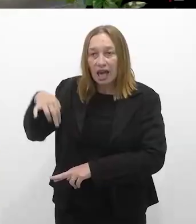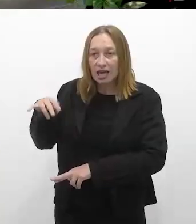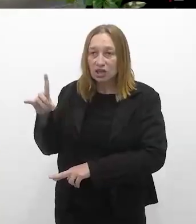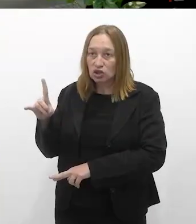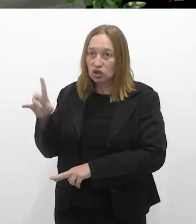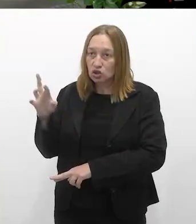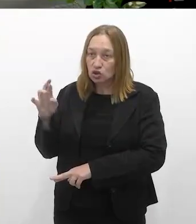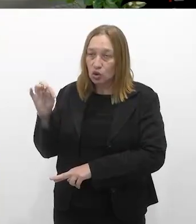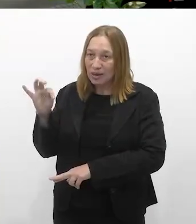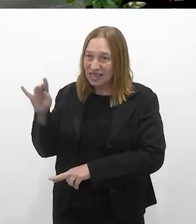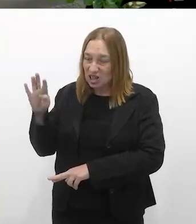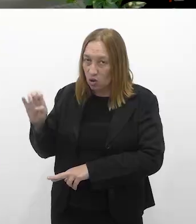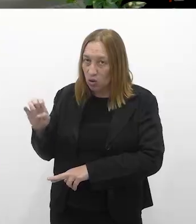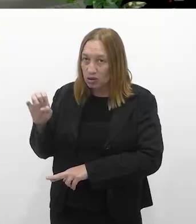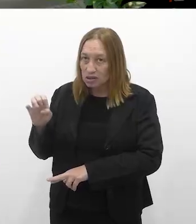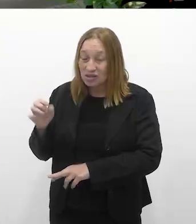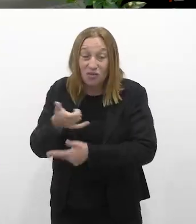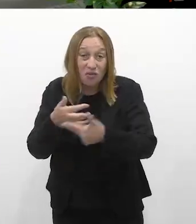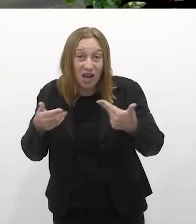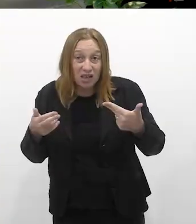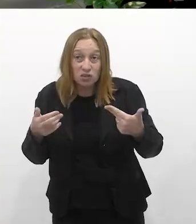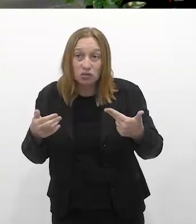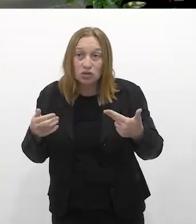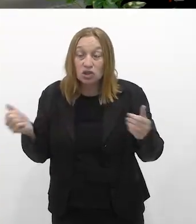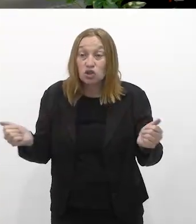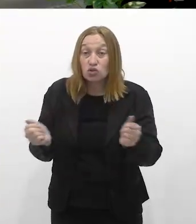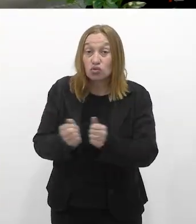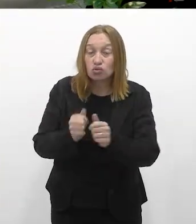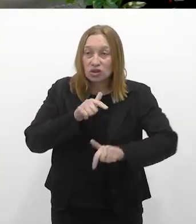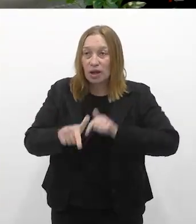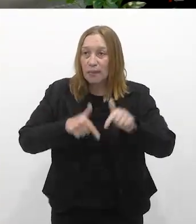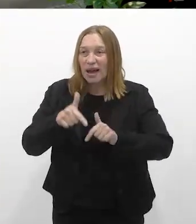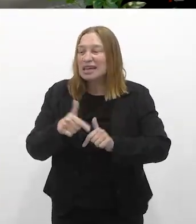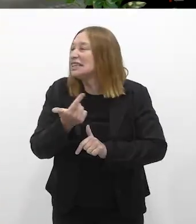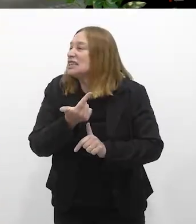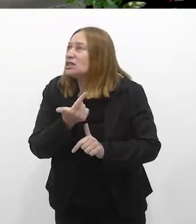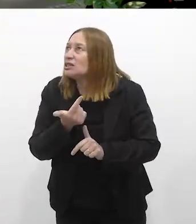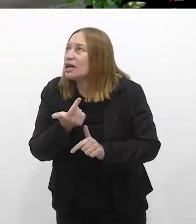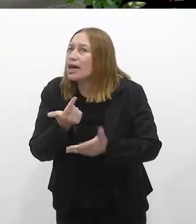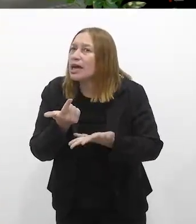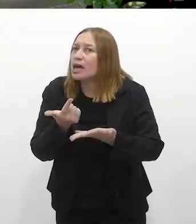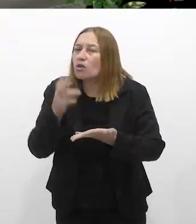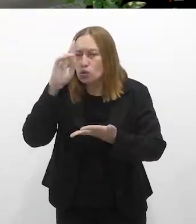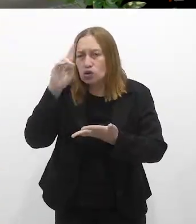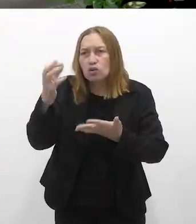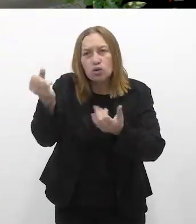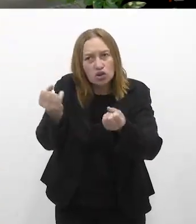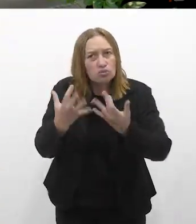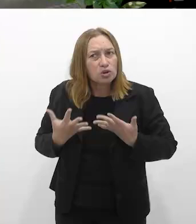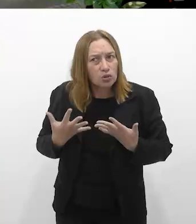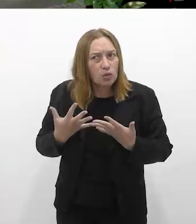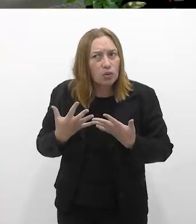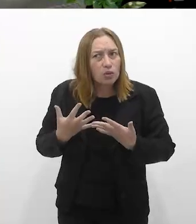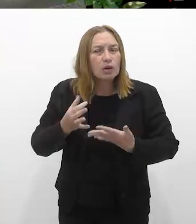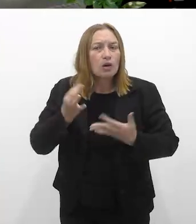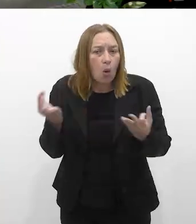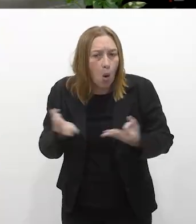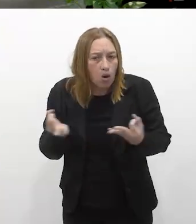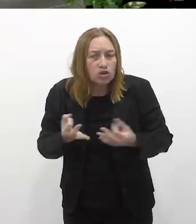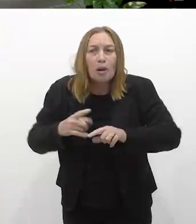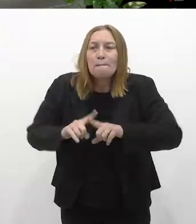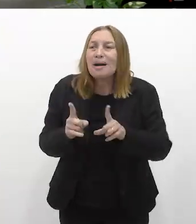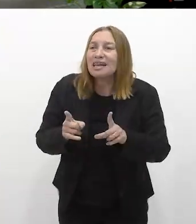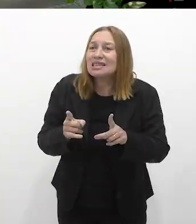endometriose. Não é uma coisa só, mas são várias coisas que trabalham junto. E não tem uma, assim, o senhor explicou didaticamente,